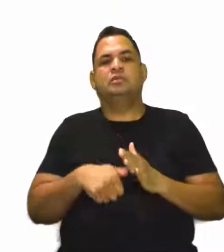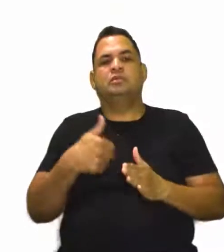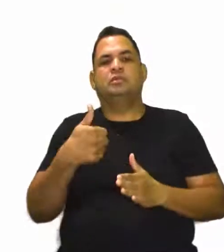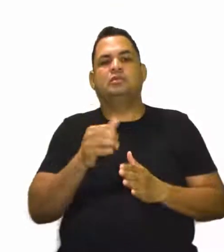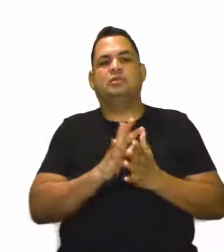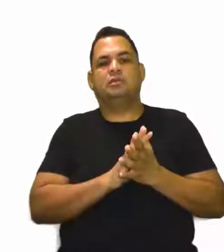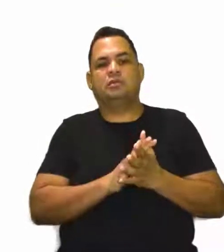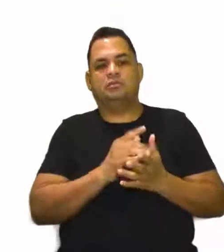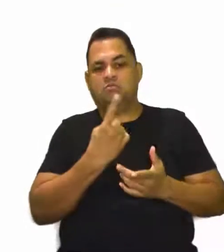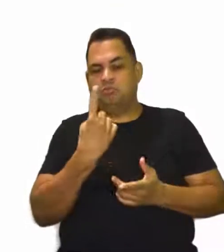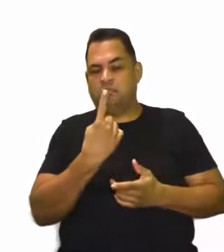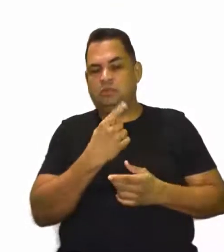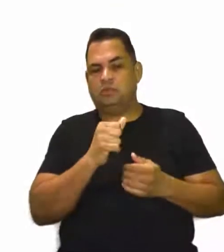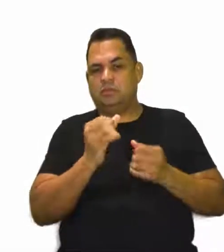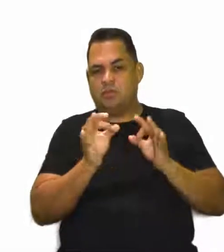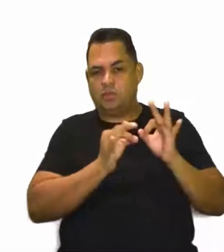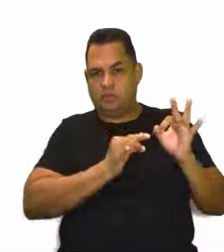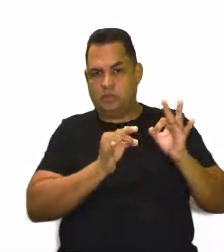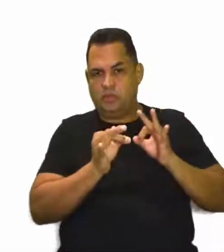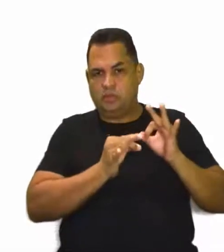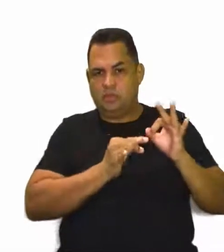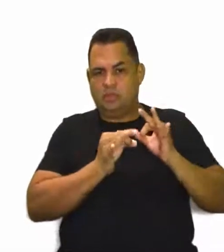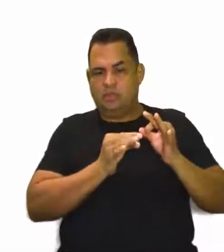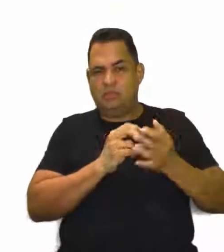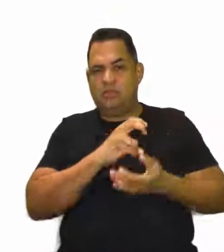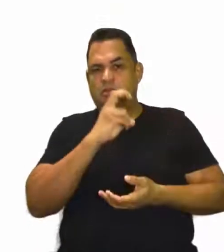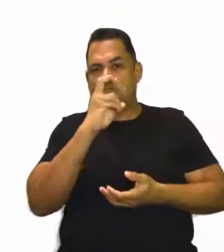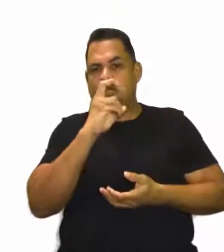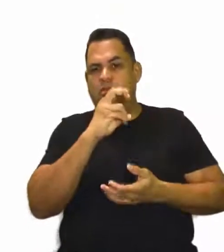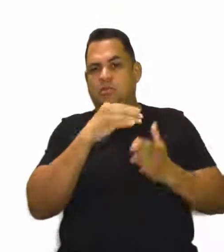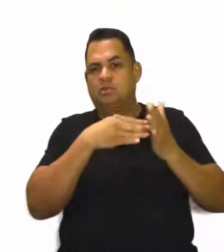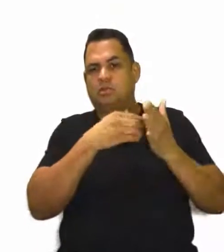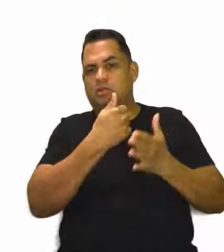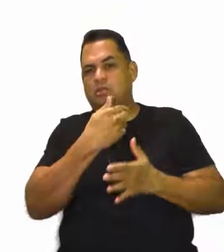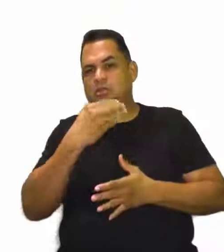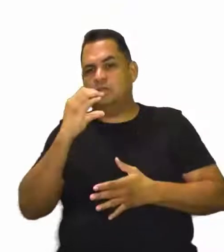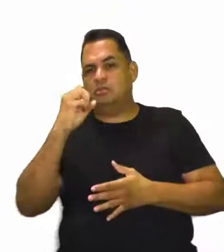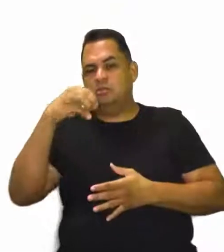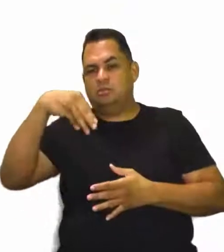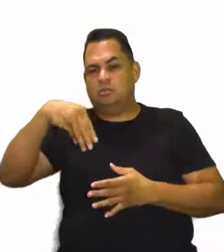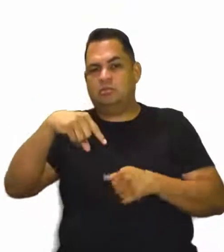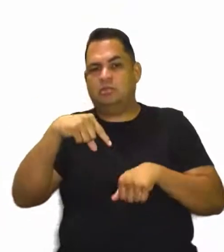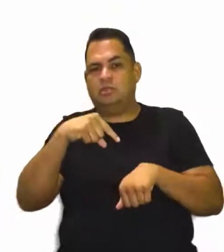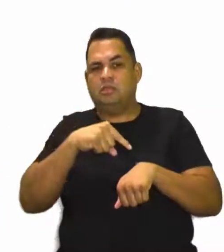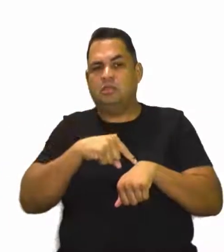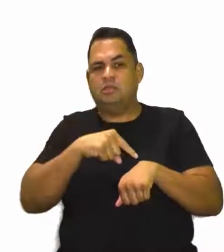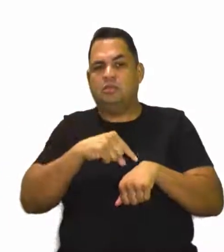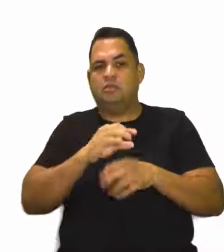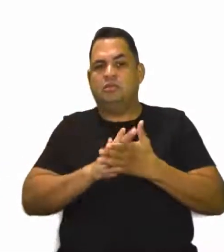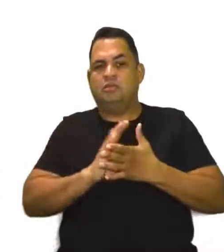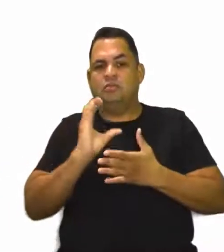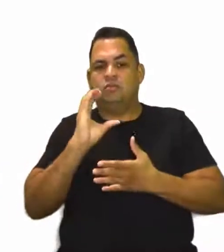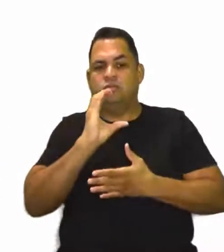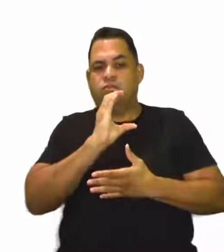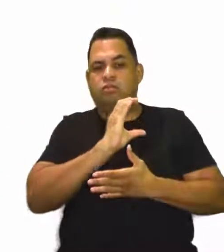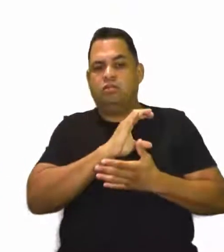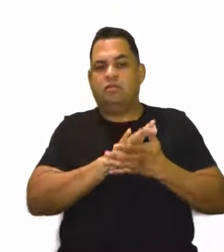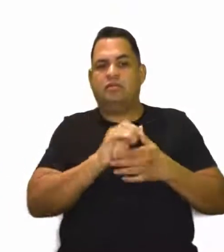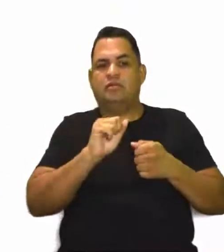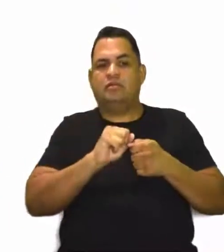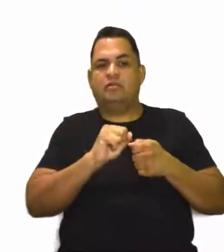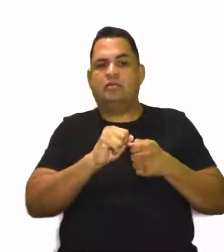parte preparatória, então vai ser aqueles 5 a 10 minutos ali de aquecimento, onde eu